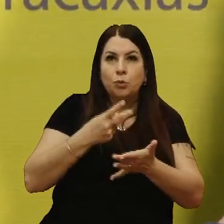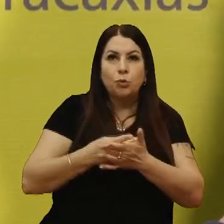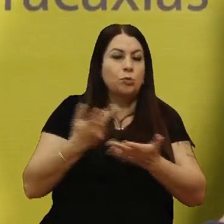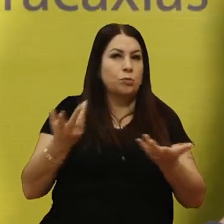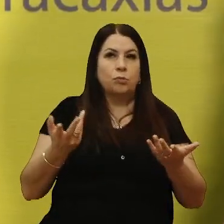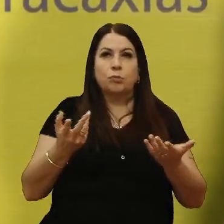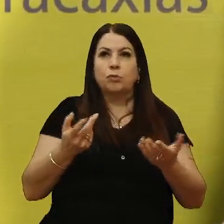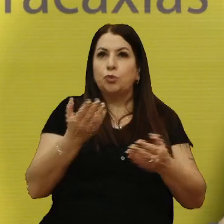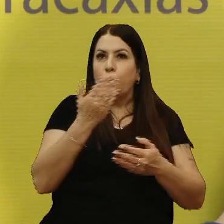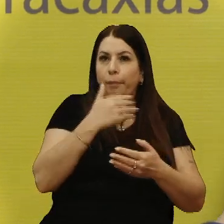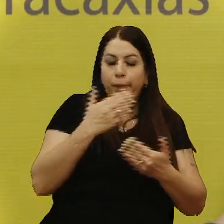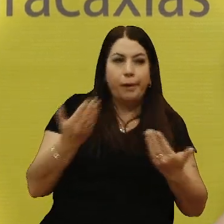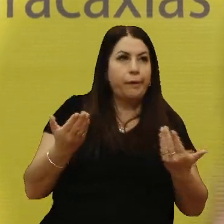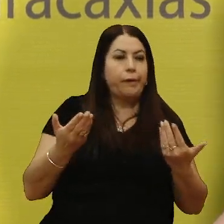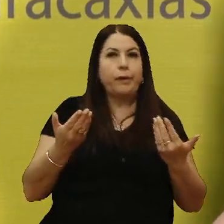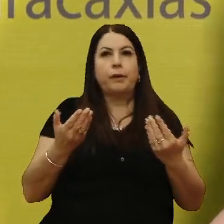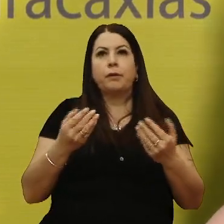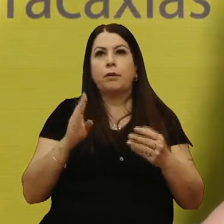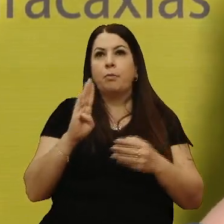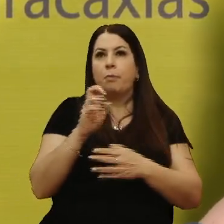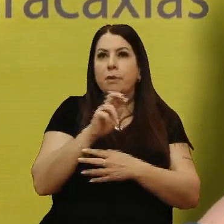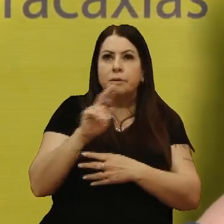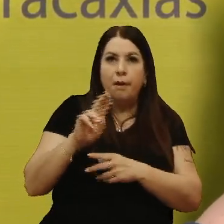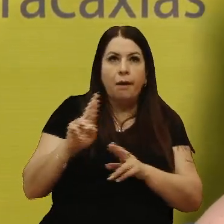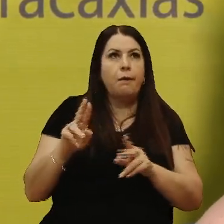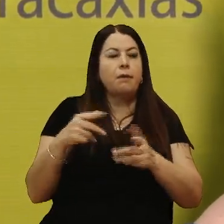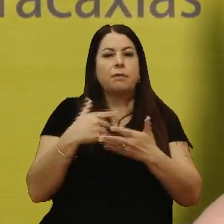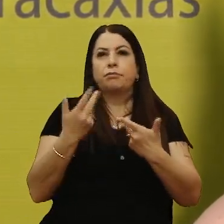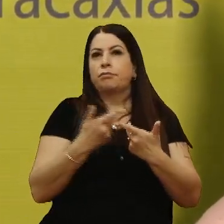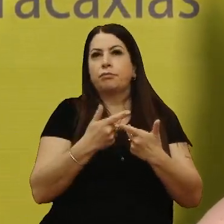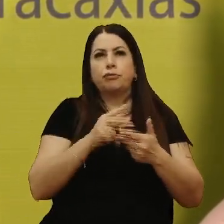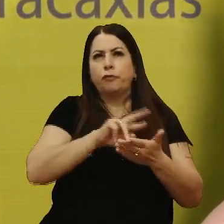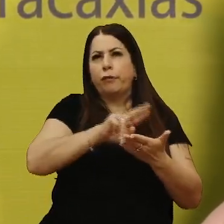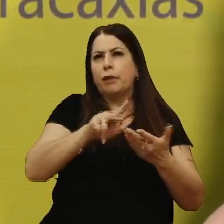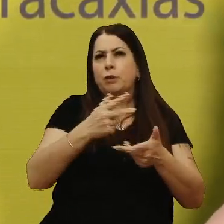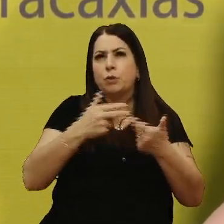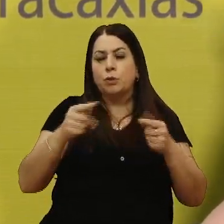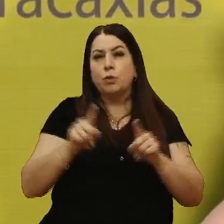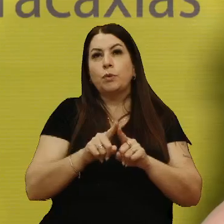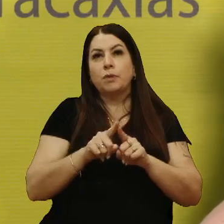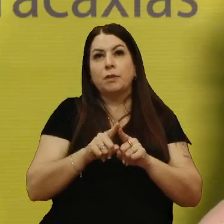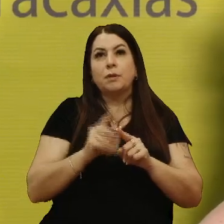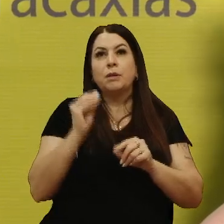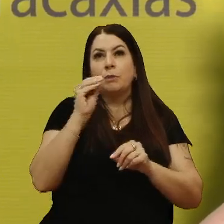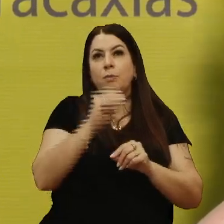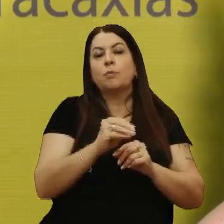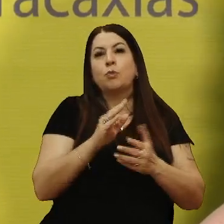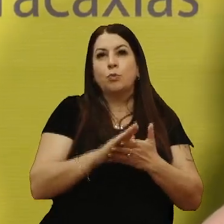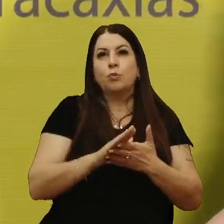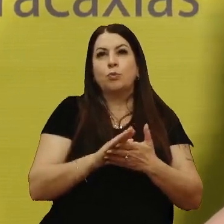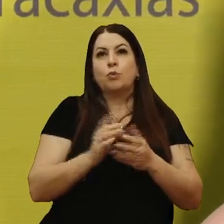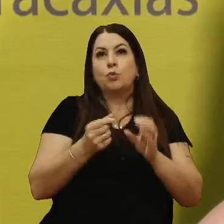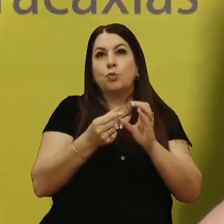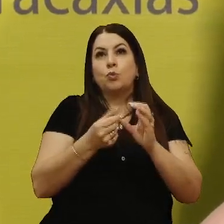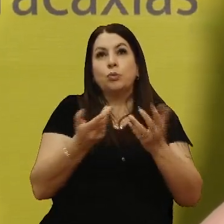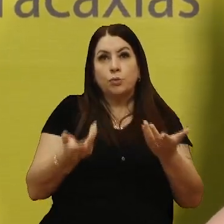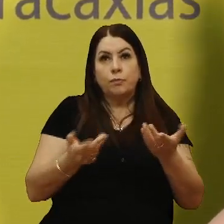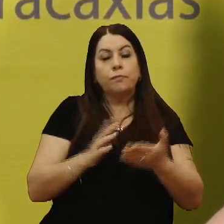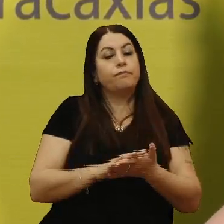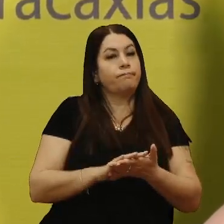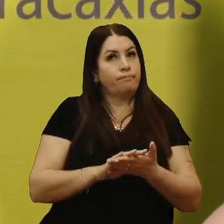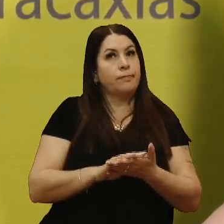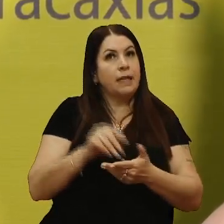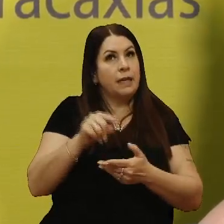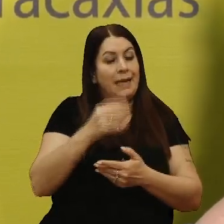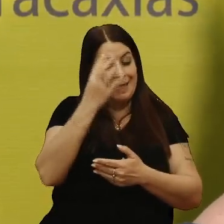ele de comida, seja ele de um bazar, ou seja ele, né, de diversas outras coisas. Tem que colocar tudo isso no custo. Então, é um